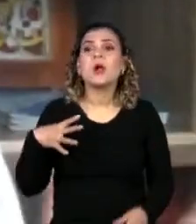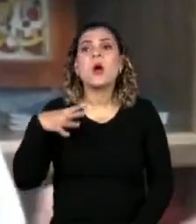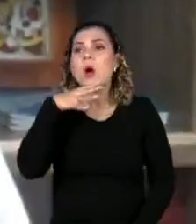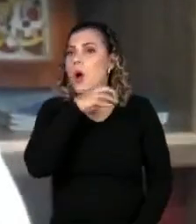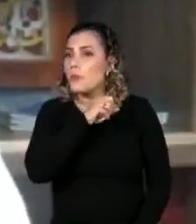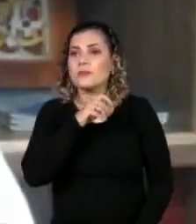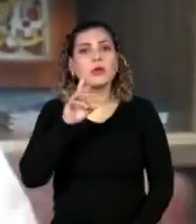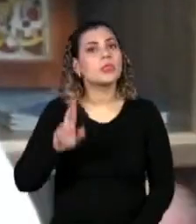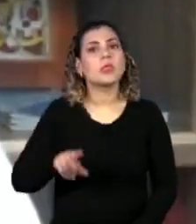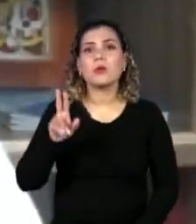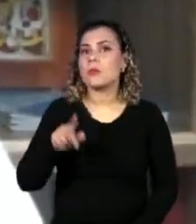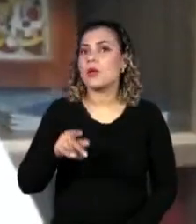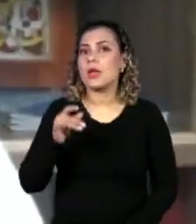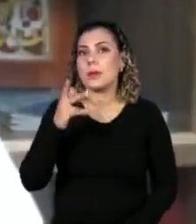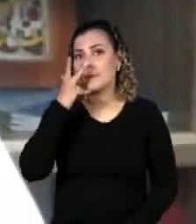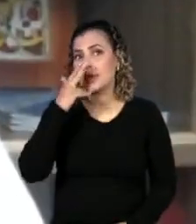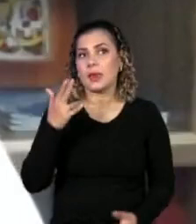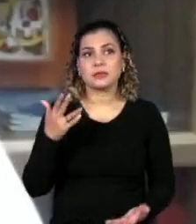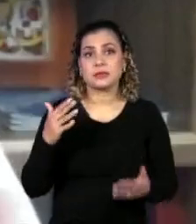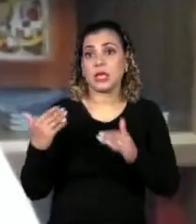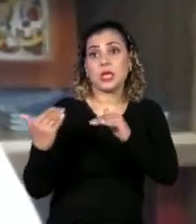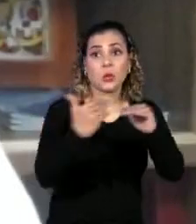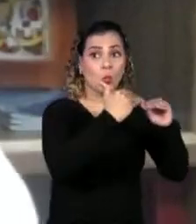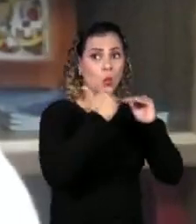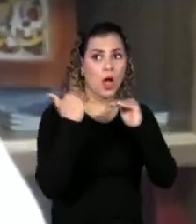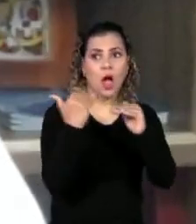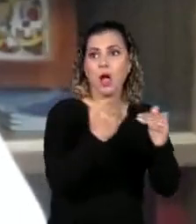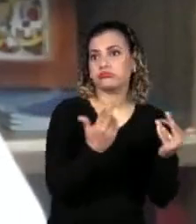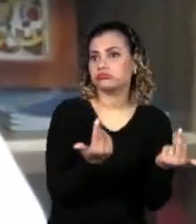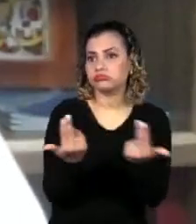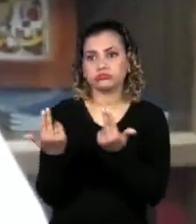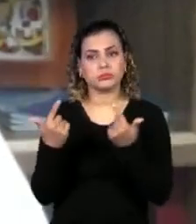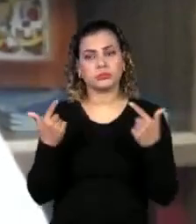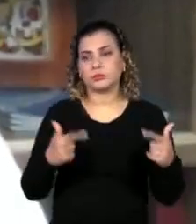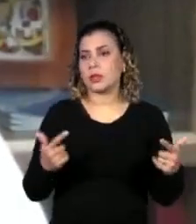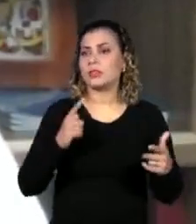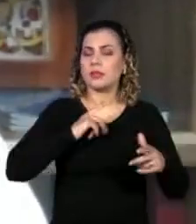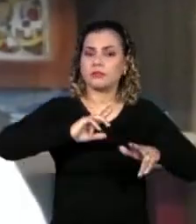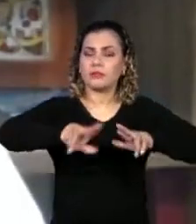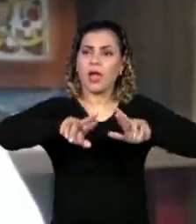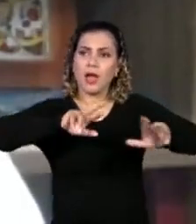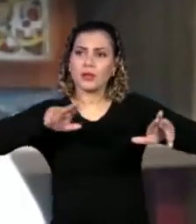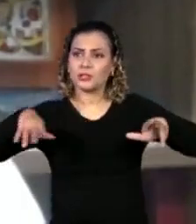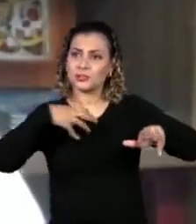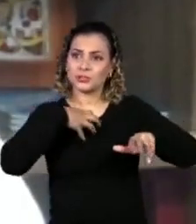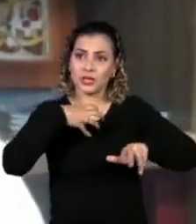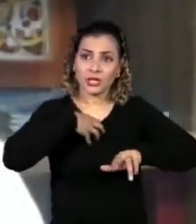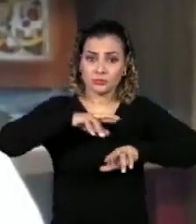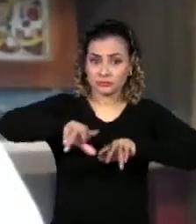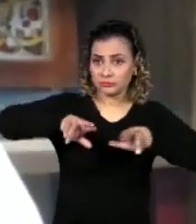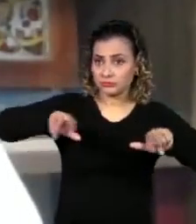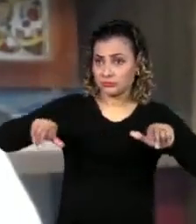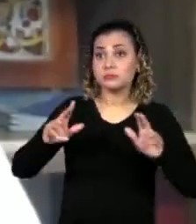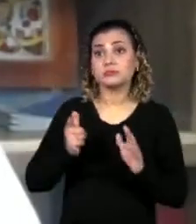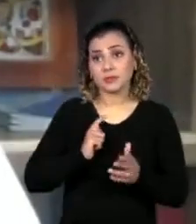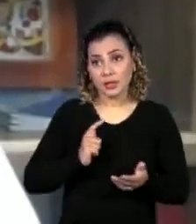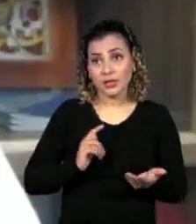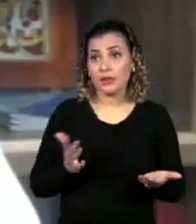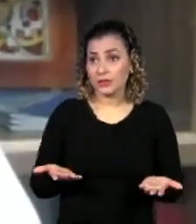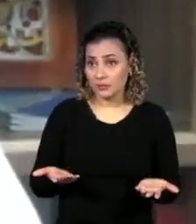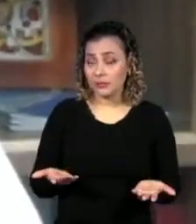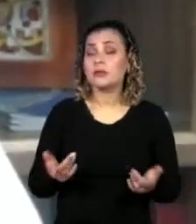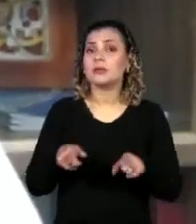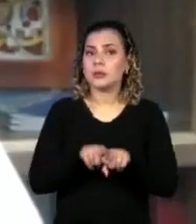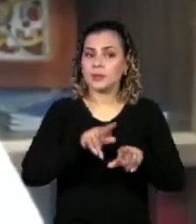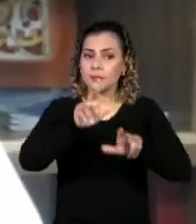é um fenômeno homogêneo, né? Existem aí diferentes cores, diferentes facetas, né? Há entre